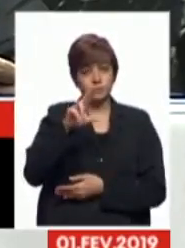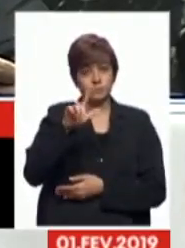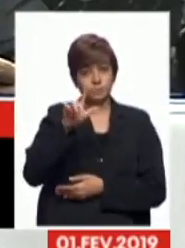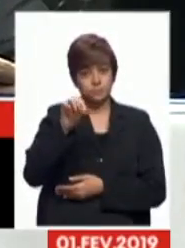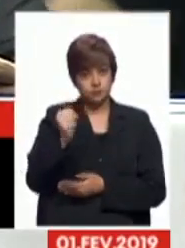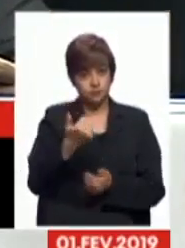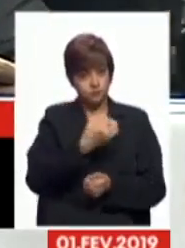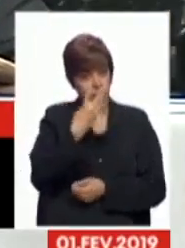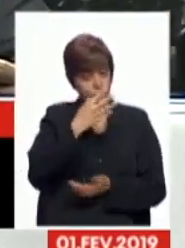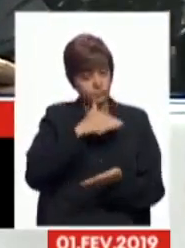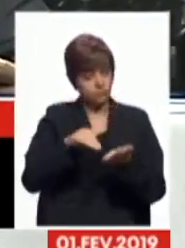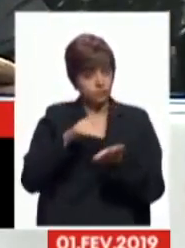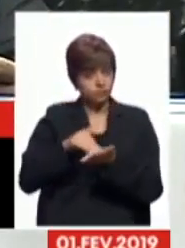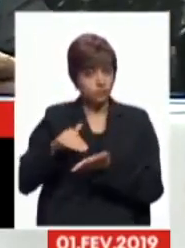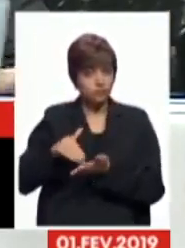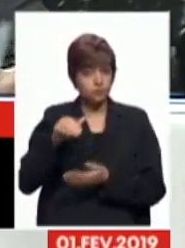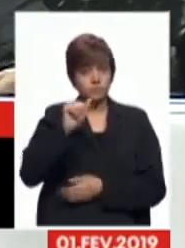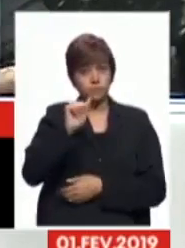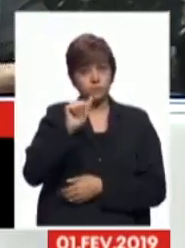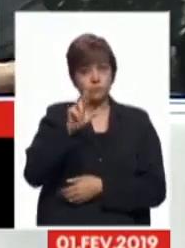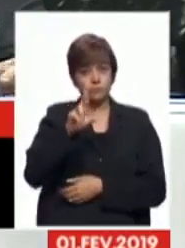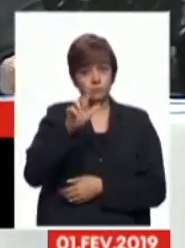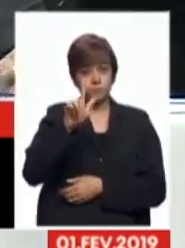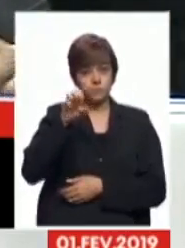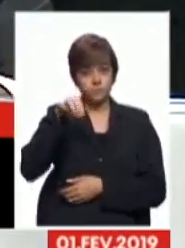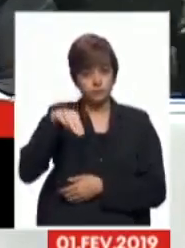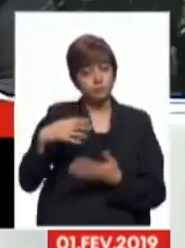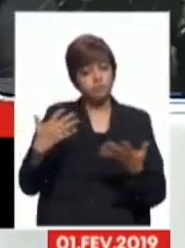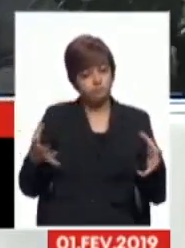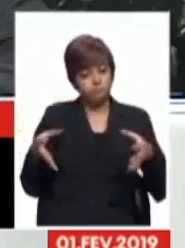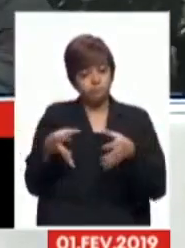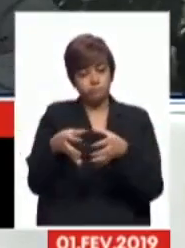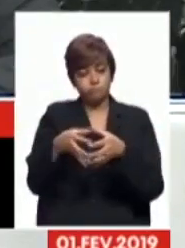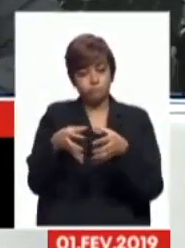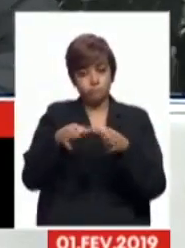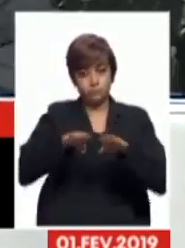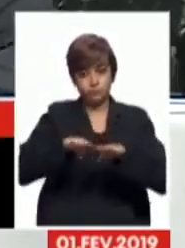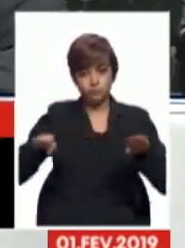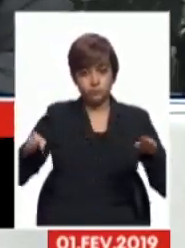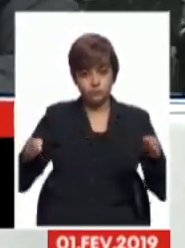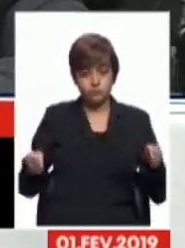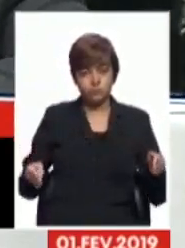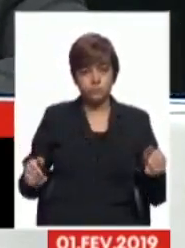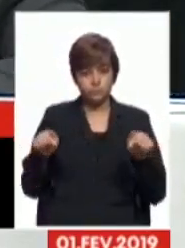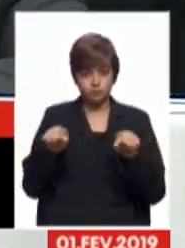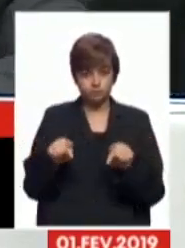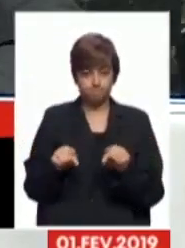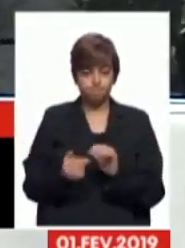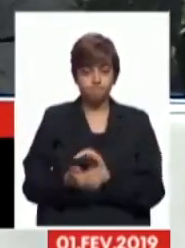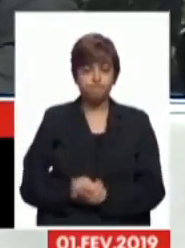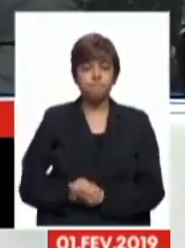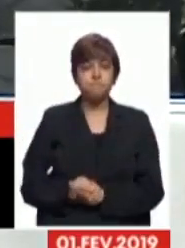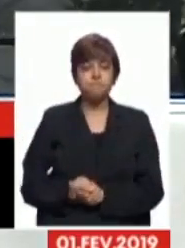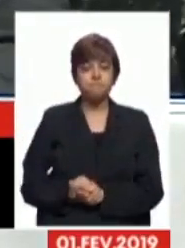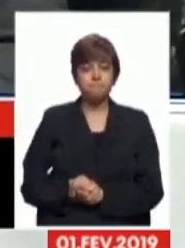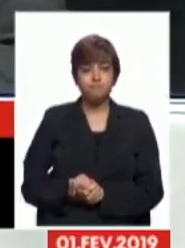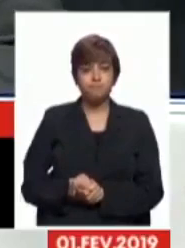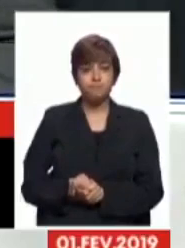terceiro secretário Arlen Santiago. Esta é a chapa escrita até agora, senhor presidente.